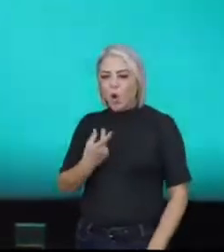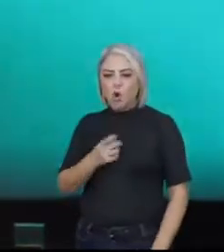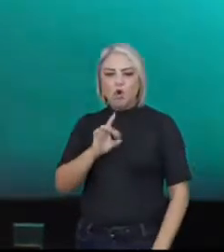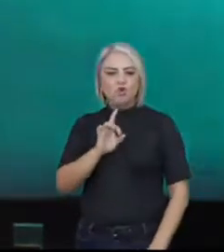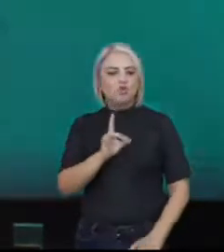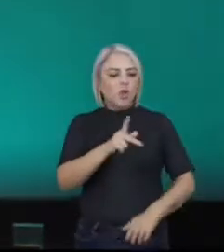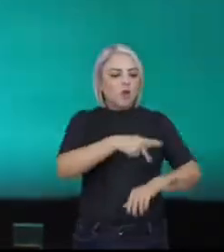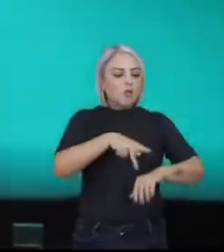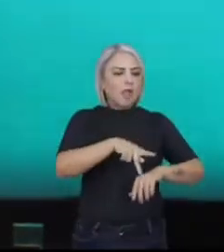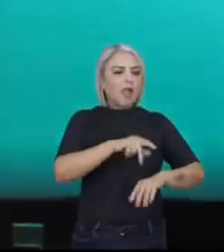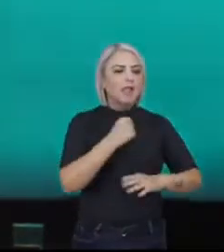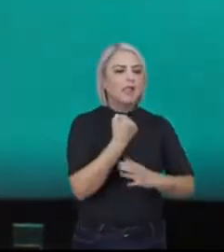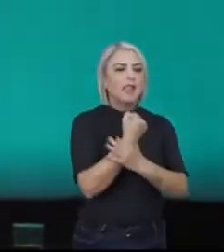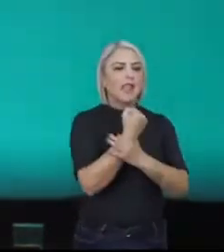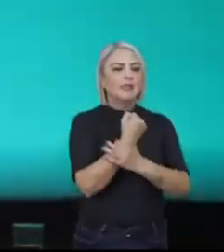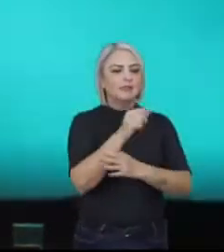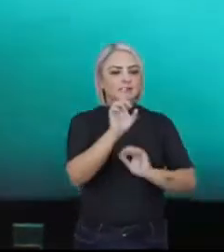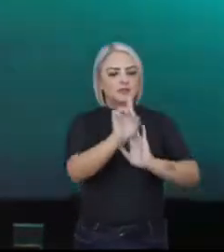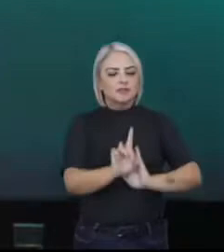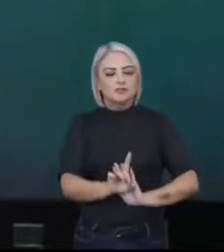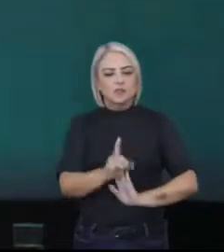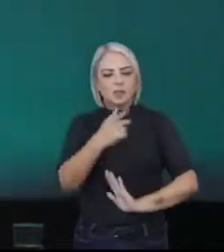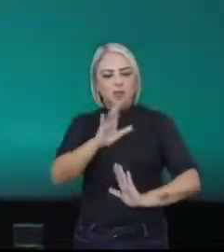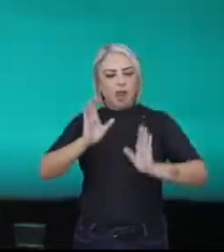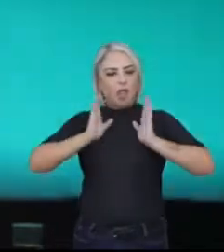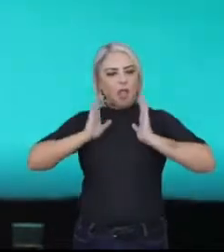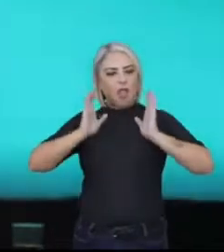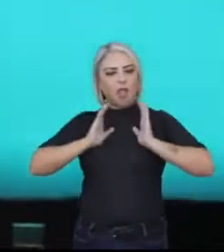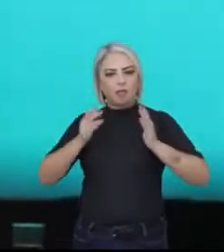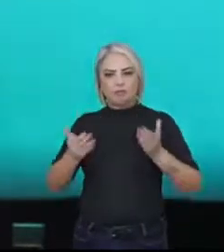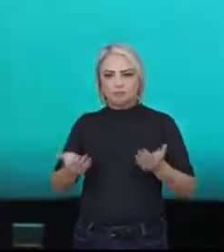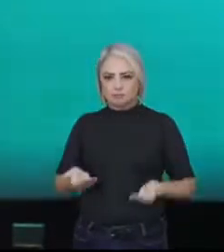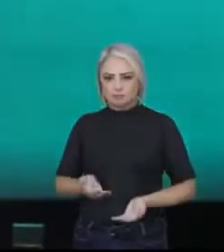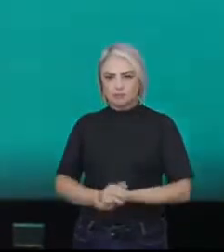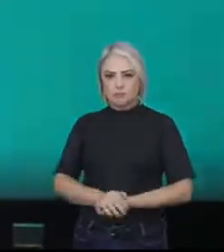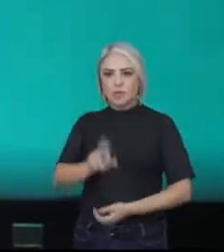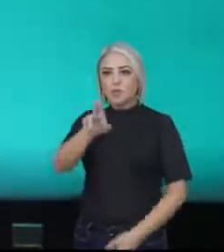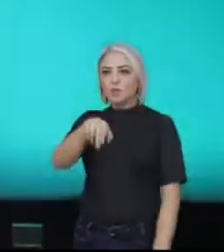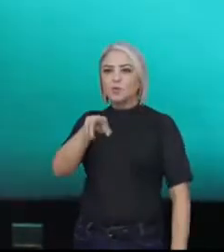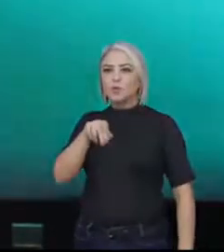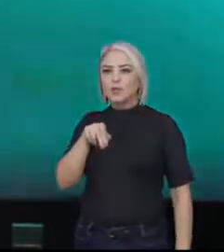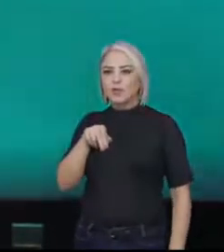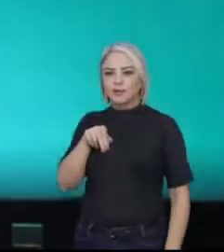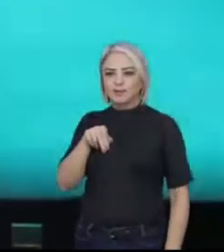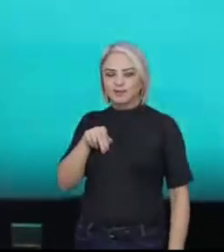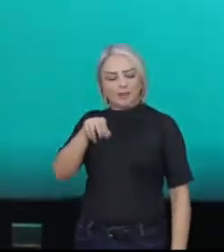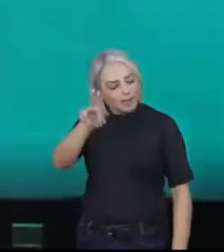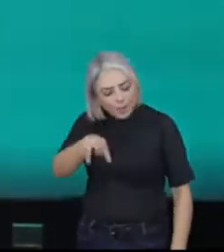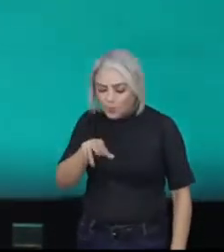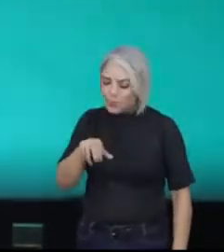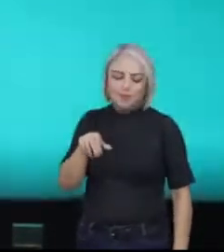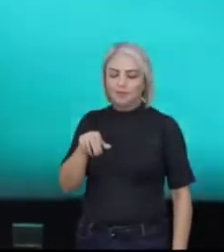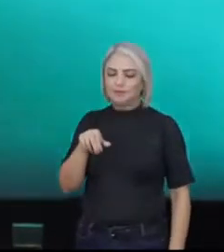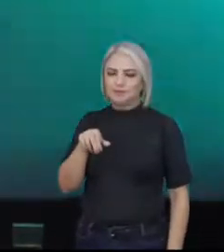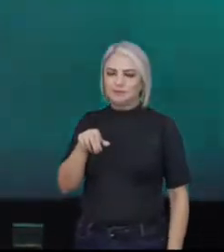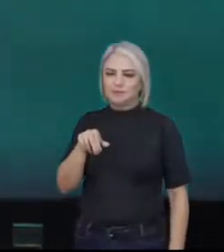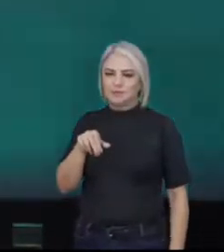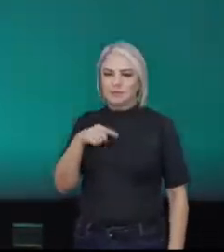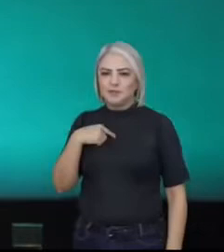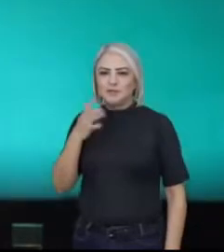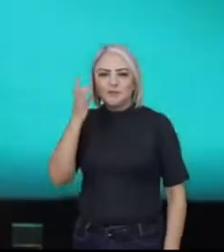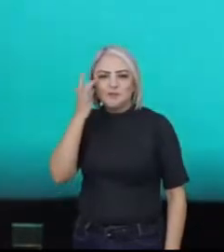garante esse direito para os mais ricos? Nunca, nunca foi tão fácil